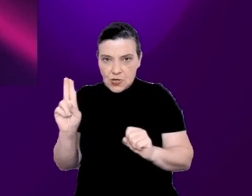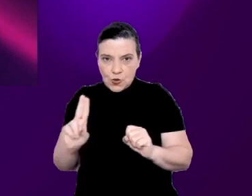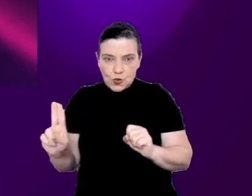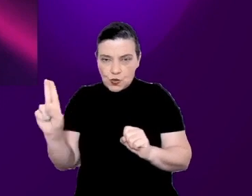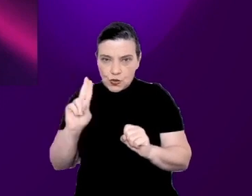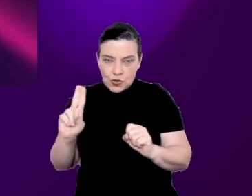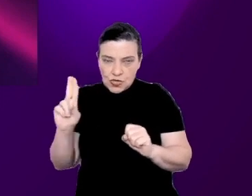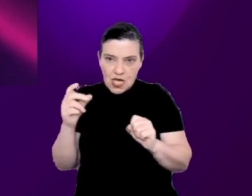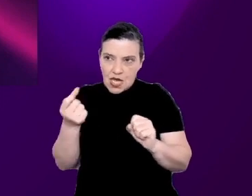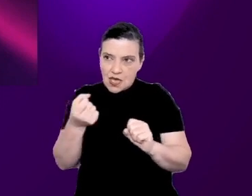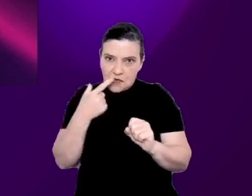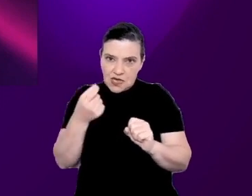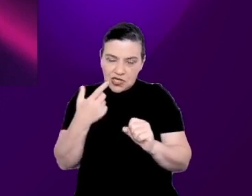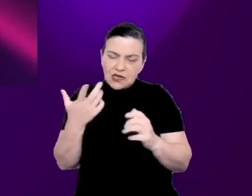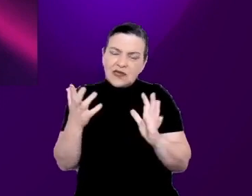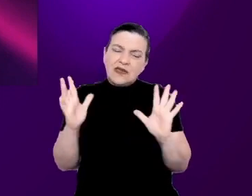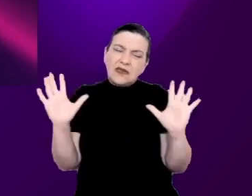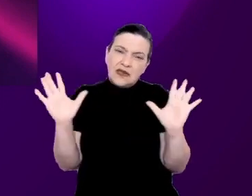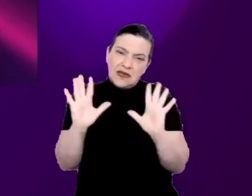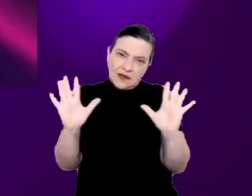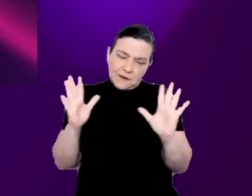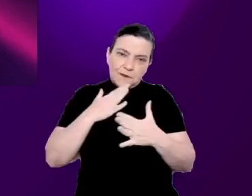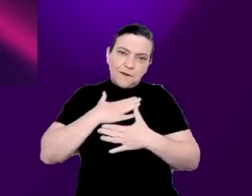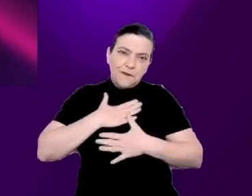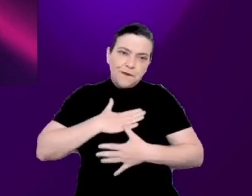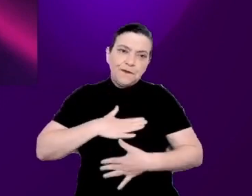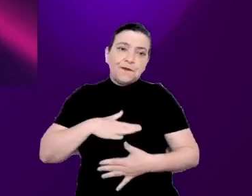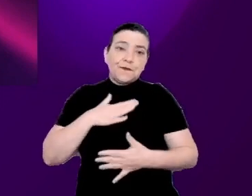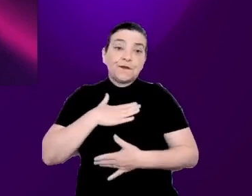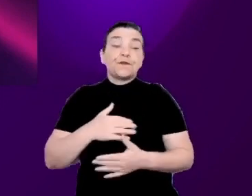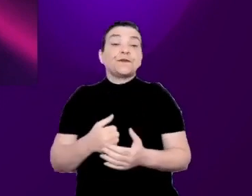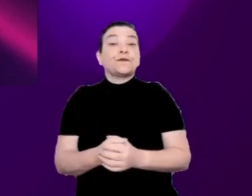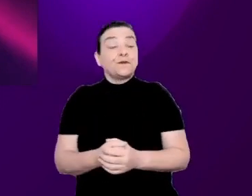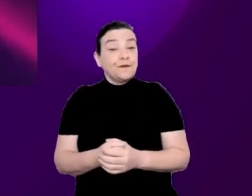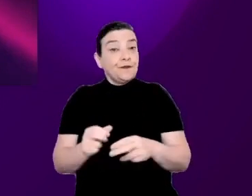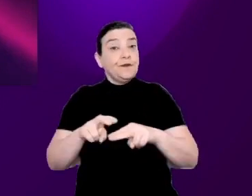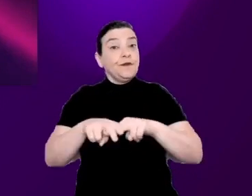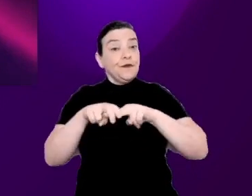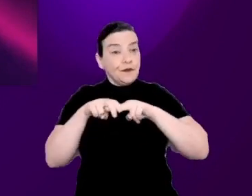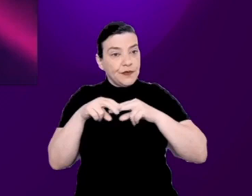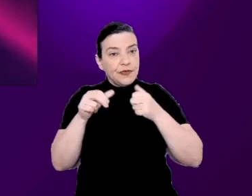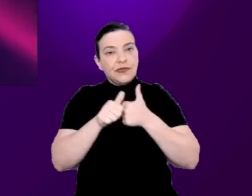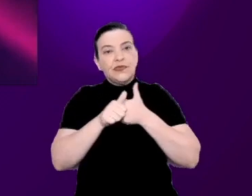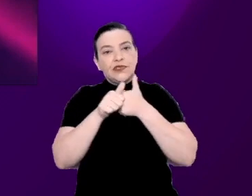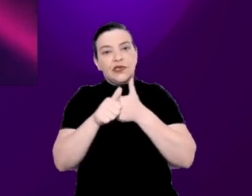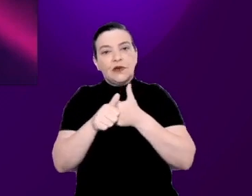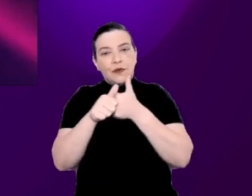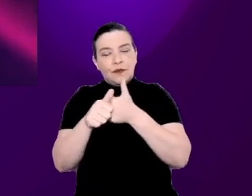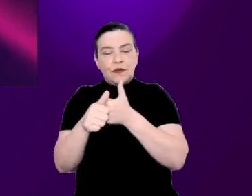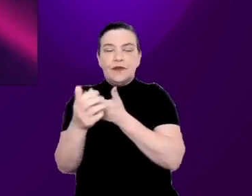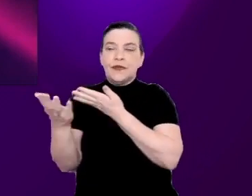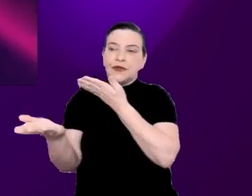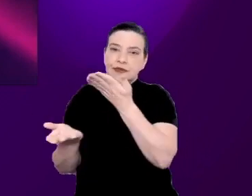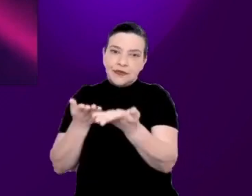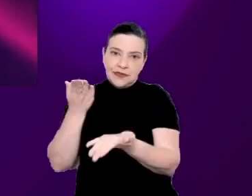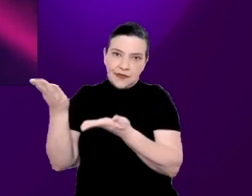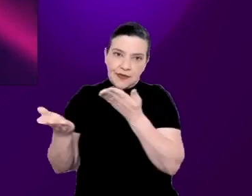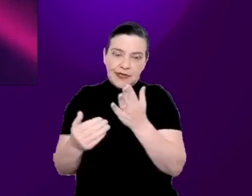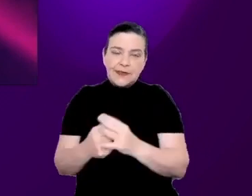medicamento desnecessário usa. Não é verdade. E é por isso que a gente acompanha esses tratamentos.